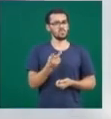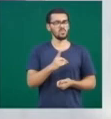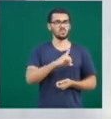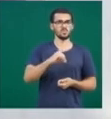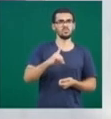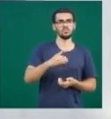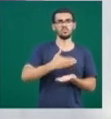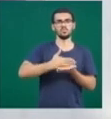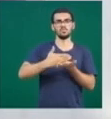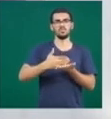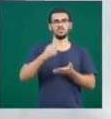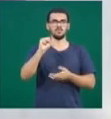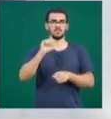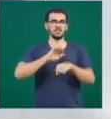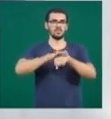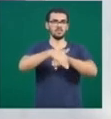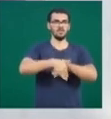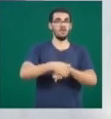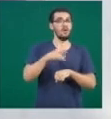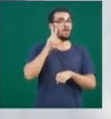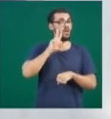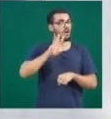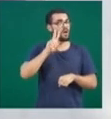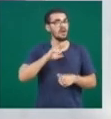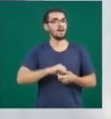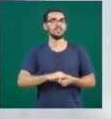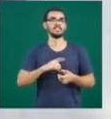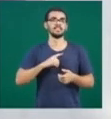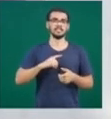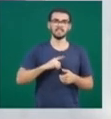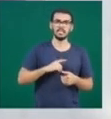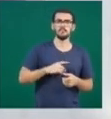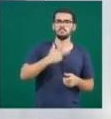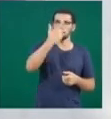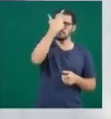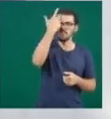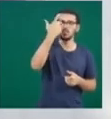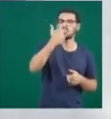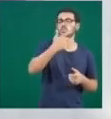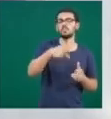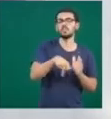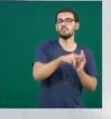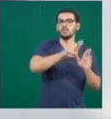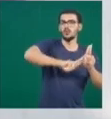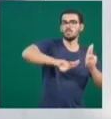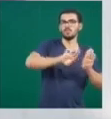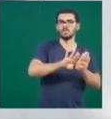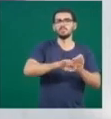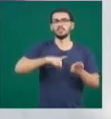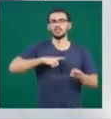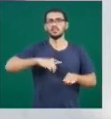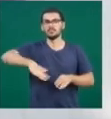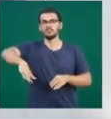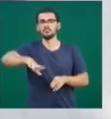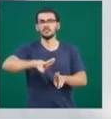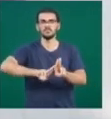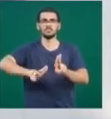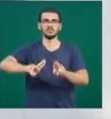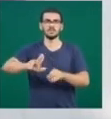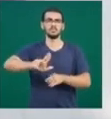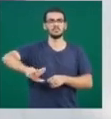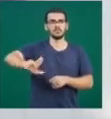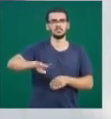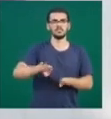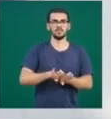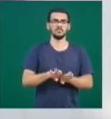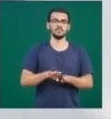começa às 8 da noite. E só lembrando, o Coral da UFO tem integrantes tanto da universidade quanto da comunidade uberlandense. E eu fico